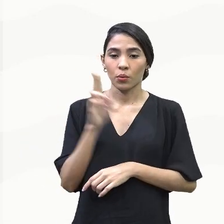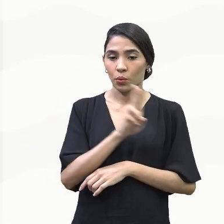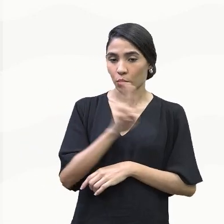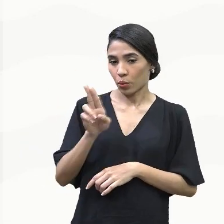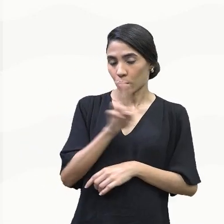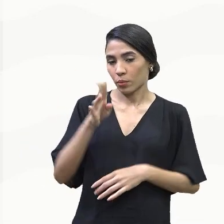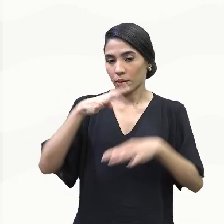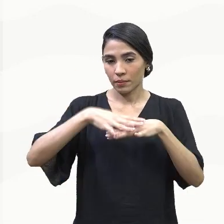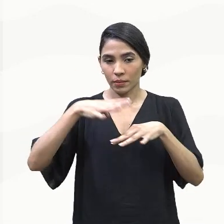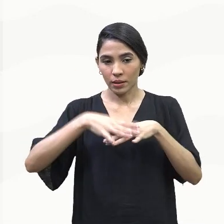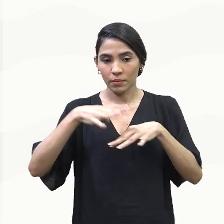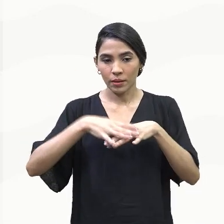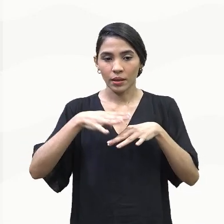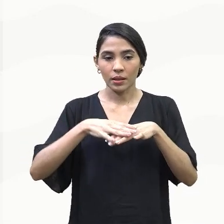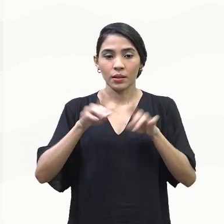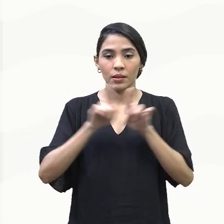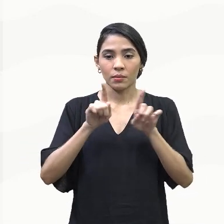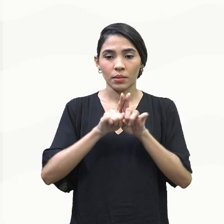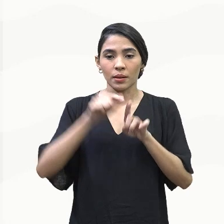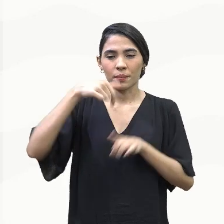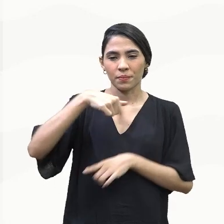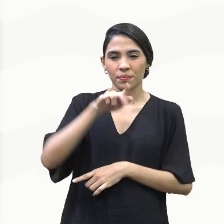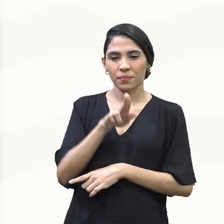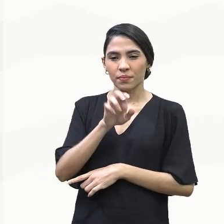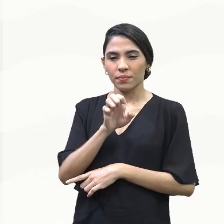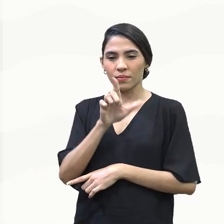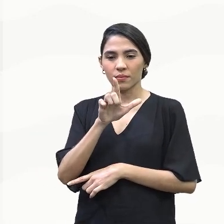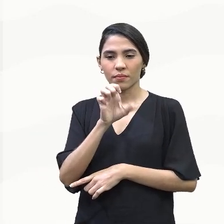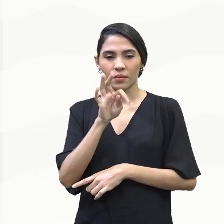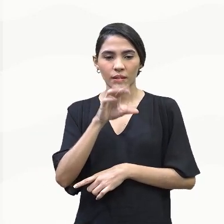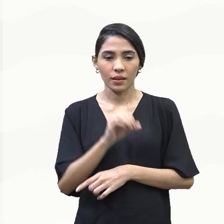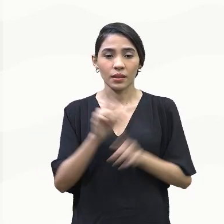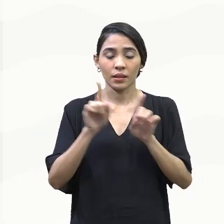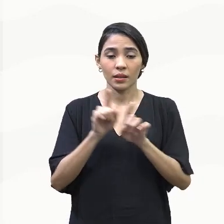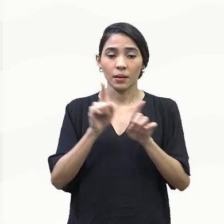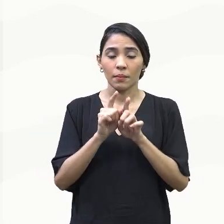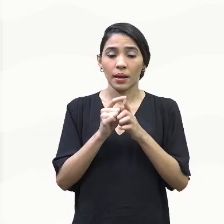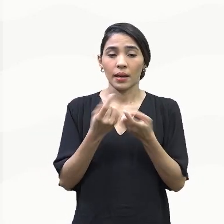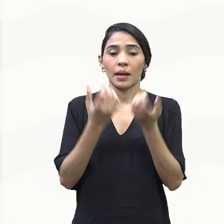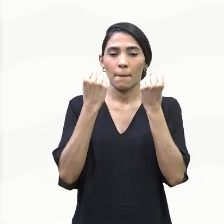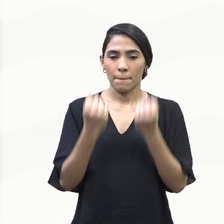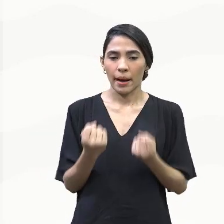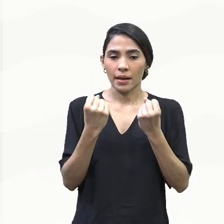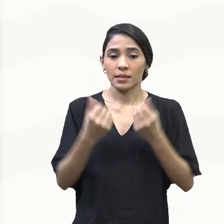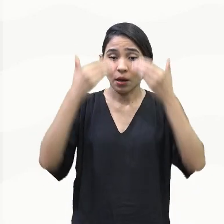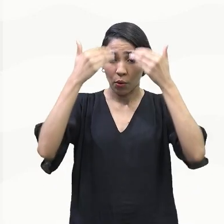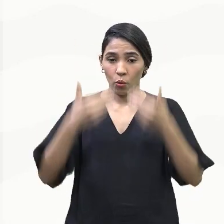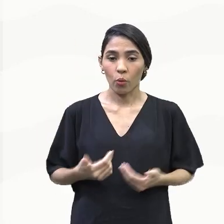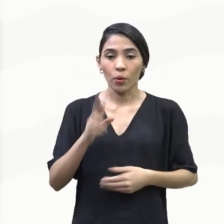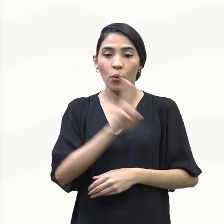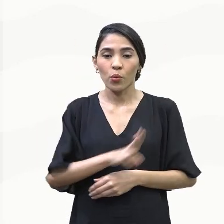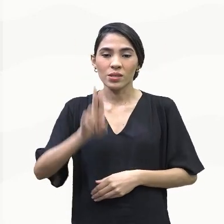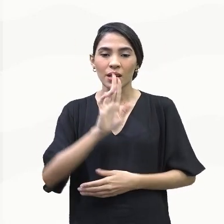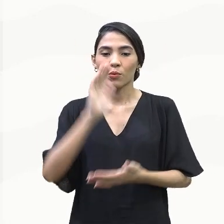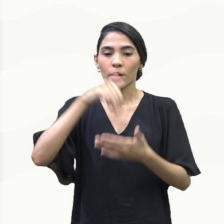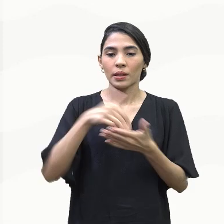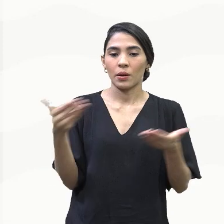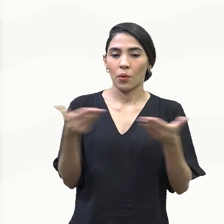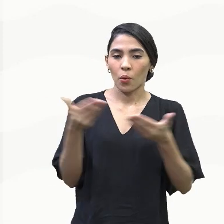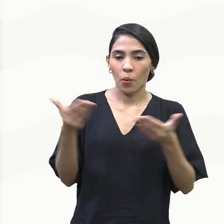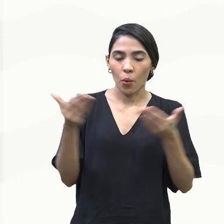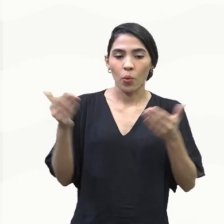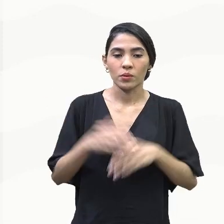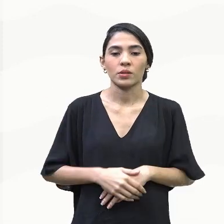Lambert Quetelet, ou Quetelet, o índice de massa corpórea usado até hoje, pessoal,